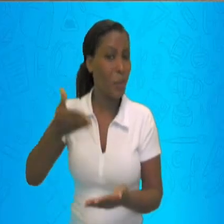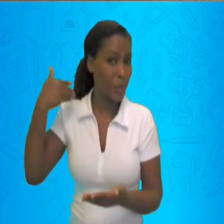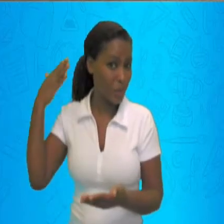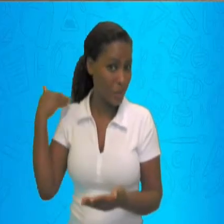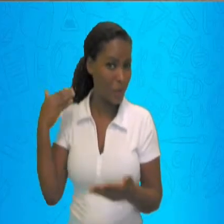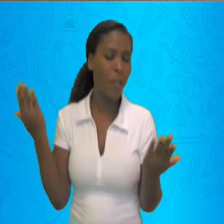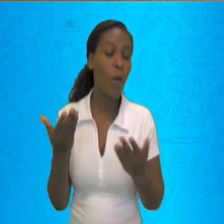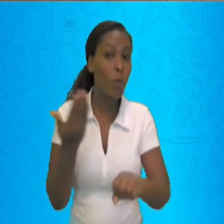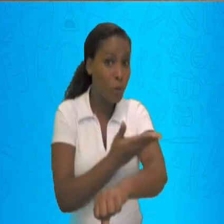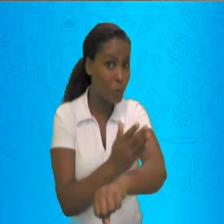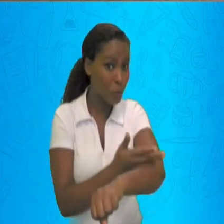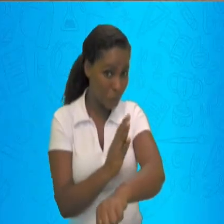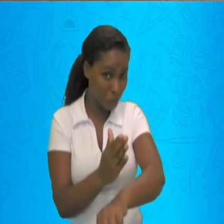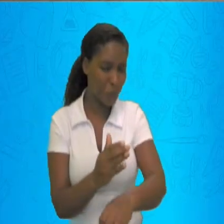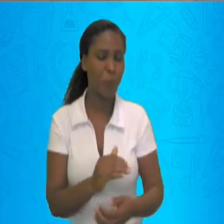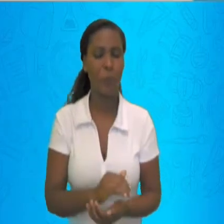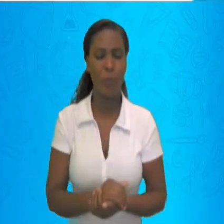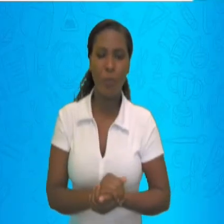alguns exercícios.